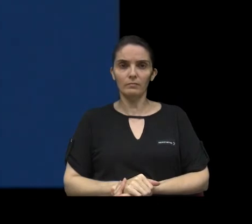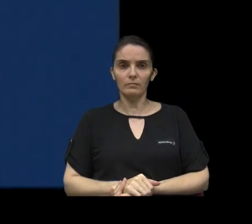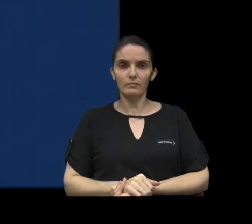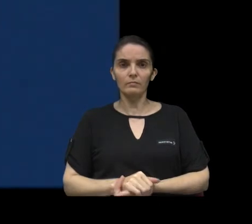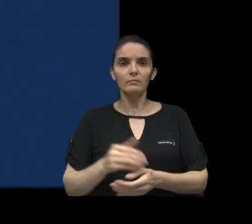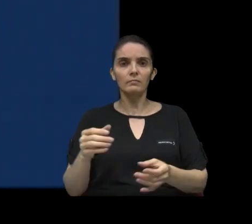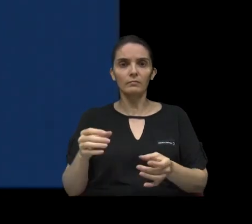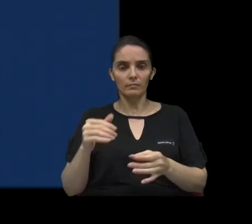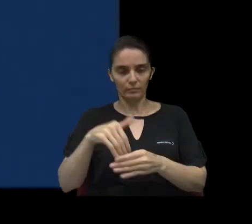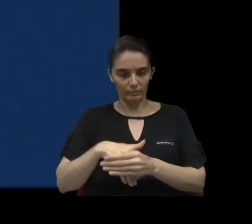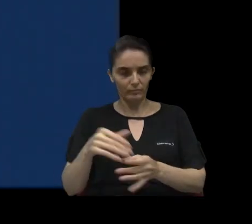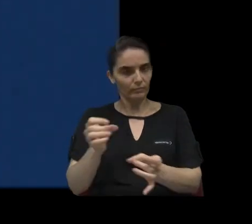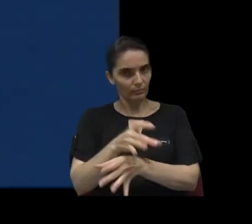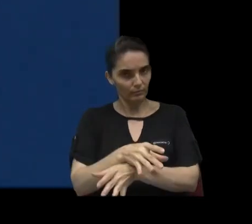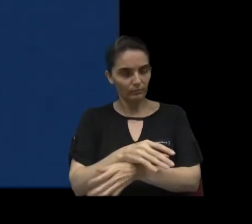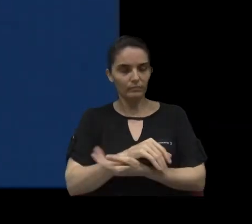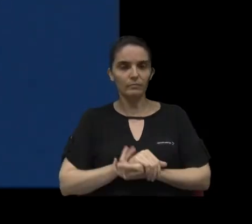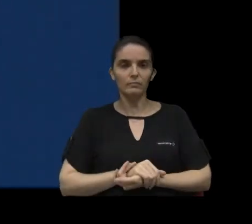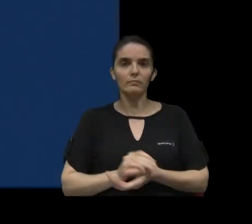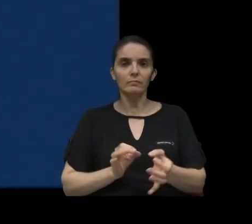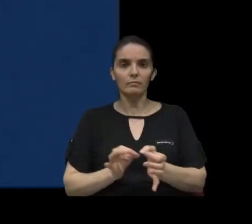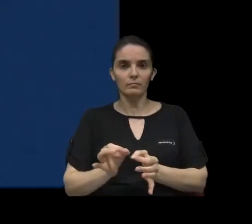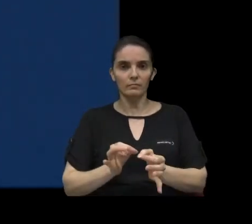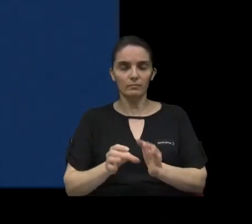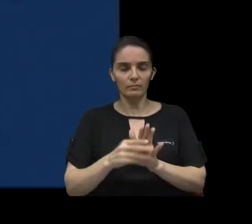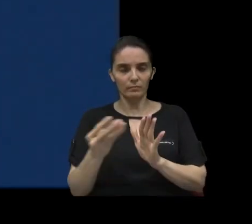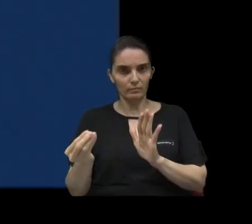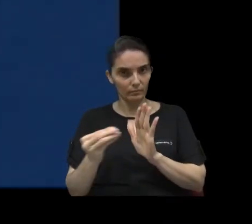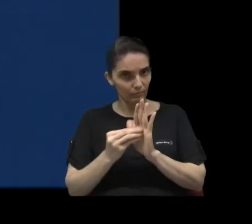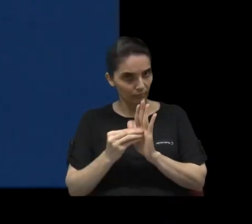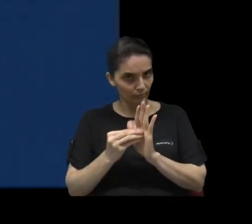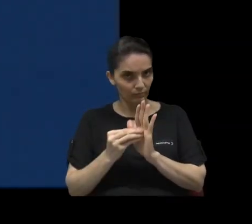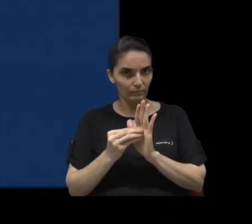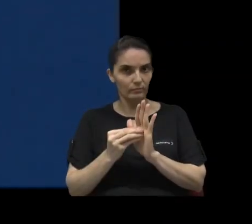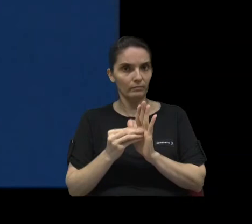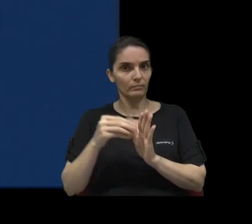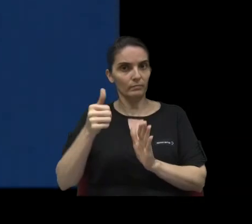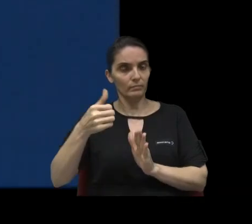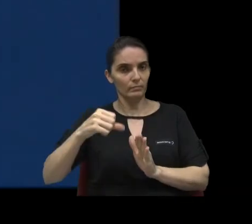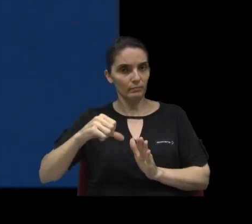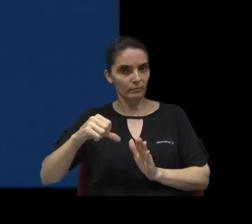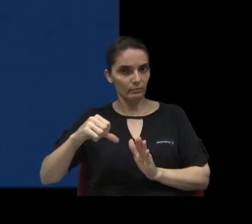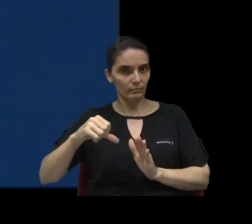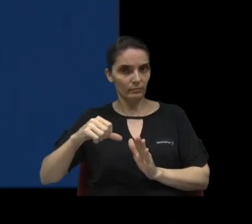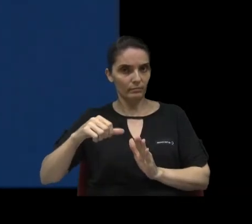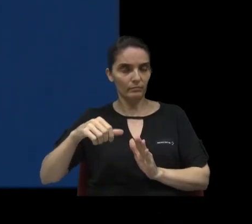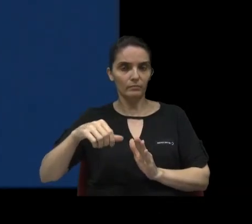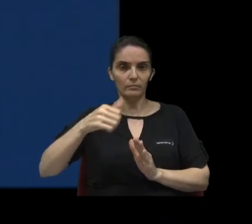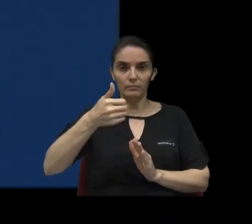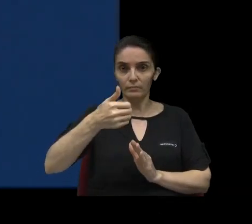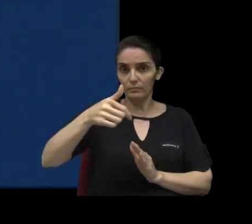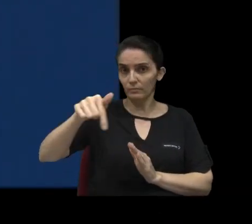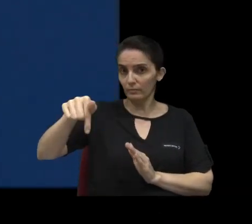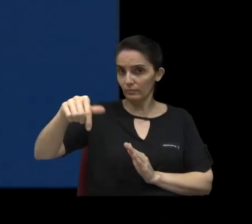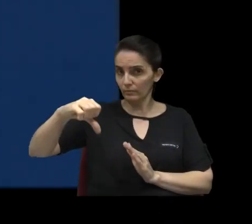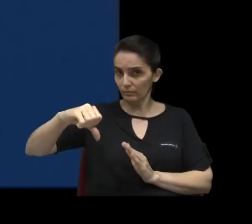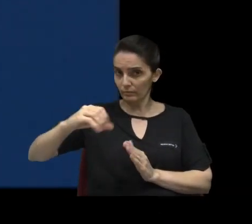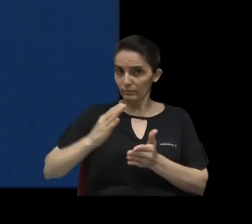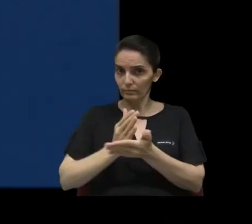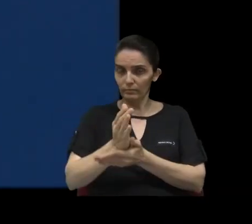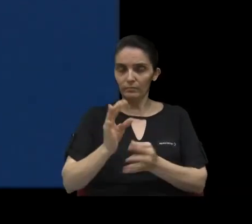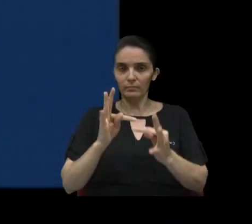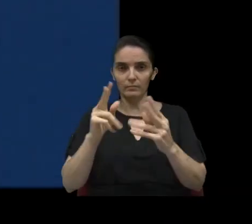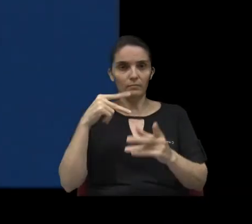Está encerrada a votação. O projeto foi aprovado, a emenda 179 foi aprovada por todos os vereadores presentes no